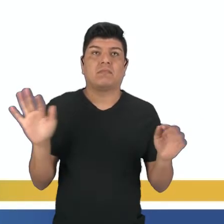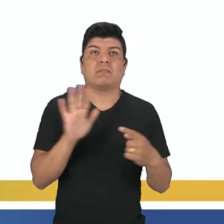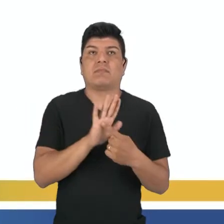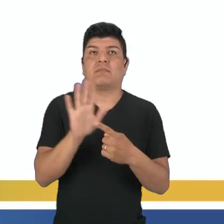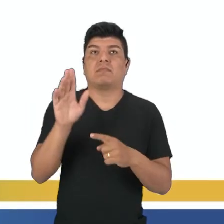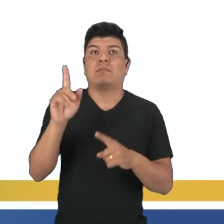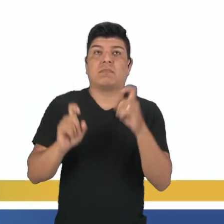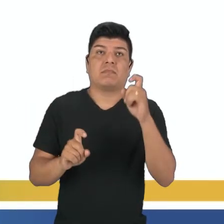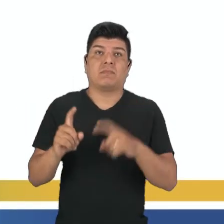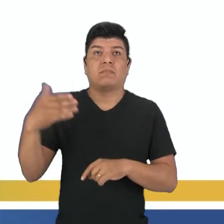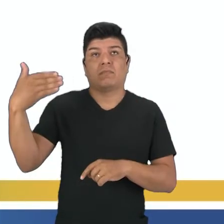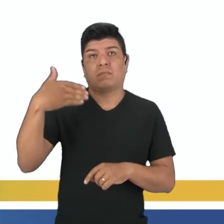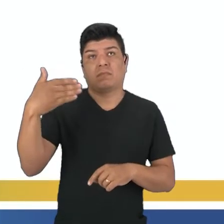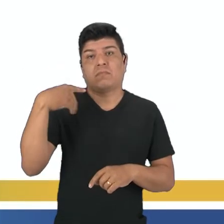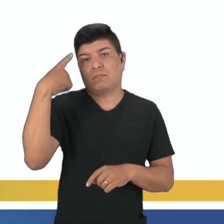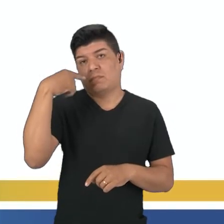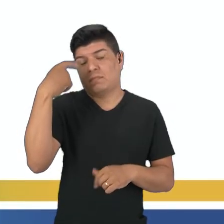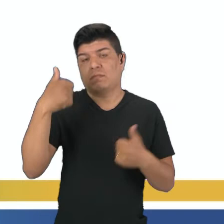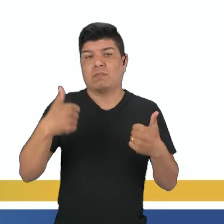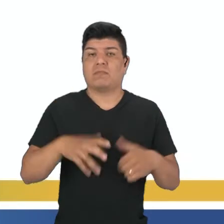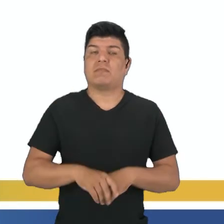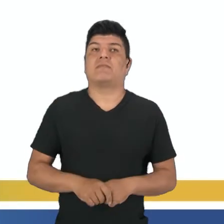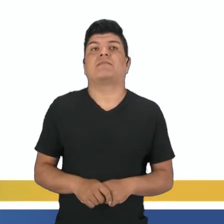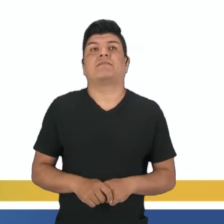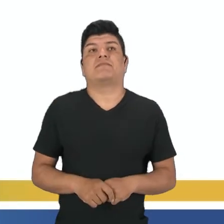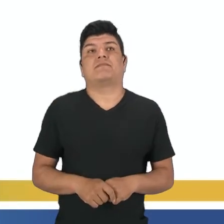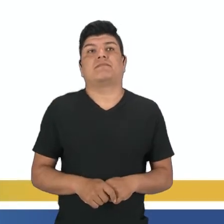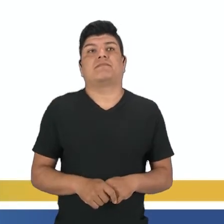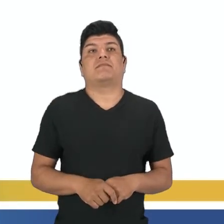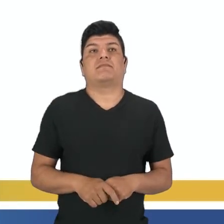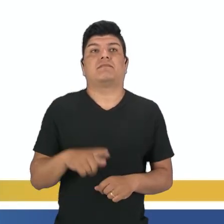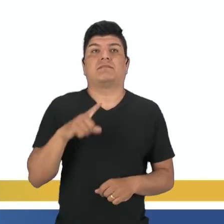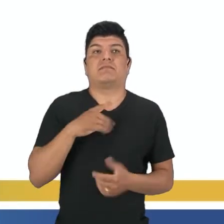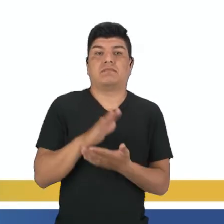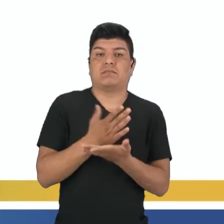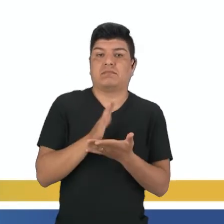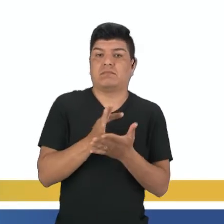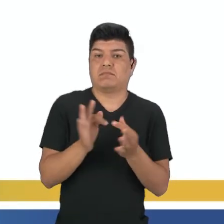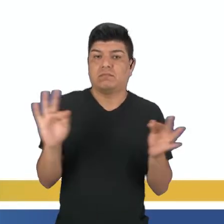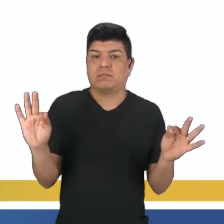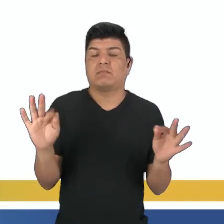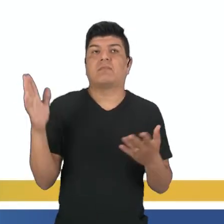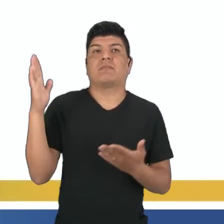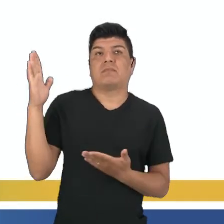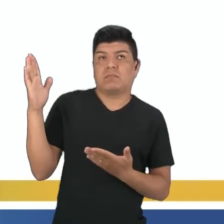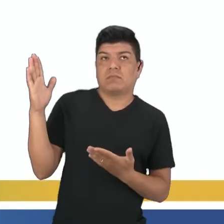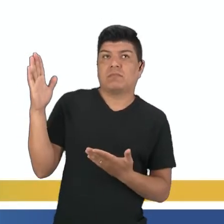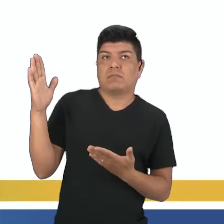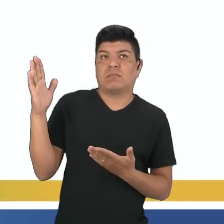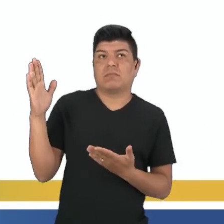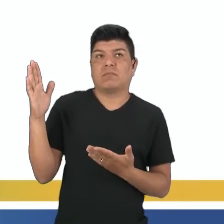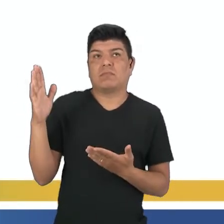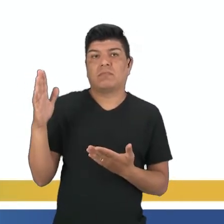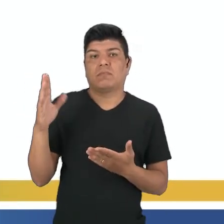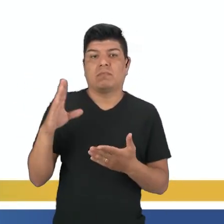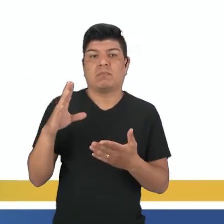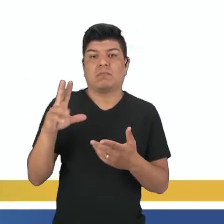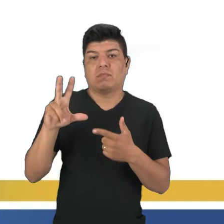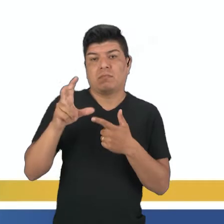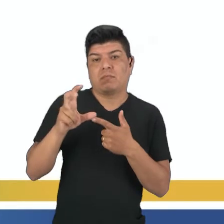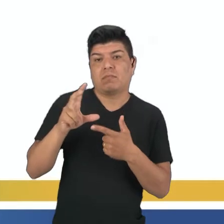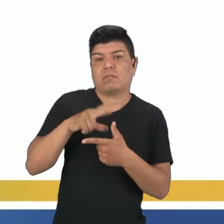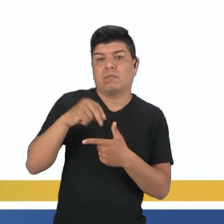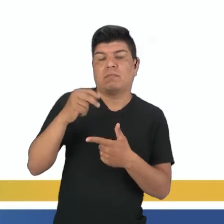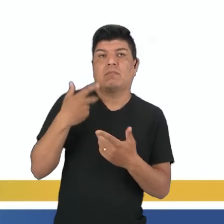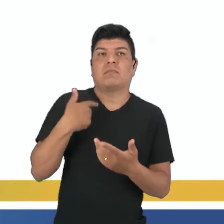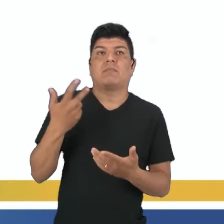com as expressões de frequência em espanhol, tá, galerinha? Então temos algumas frases aí, vamos colocar ali os advérbios de frequência.